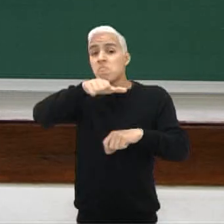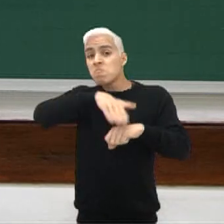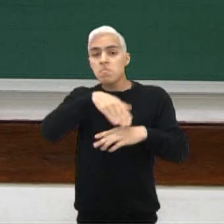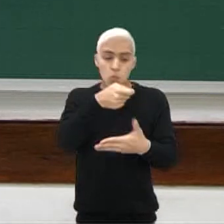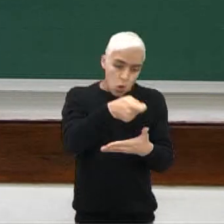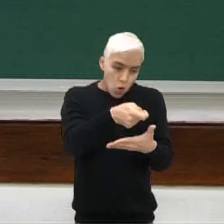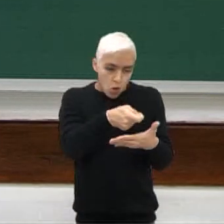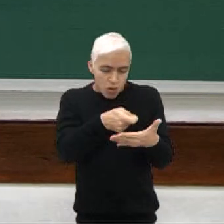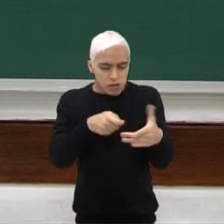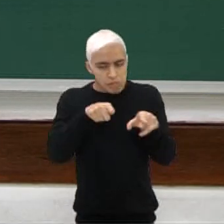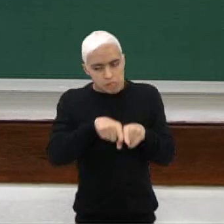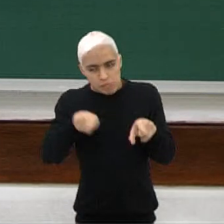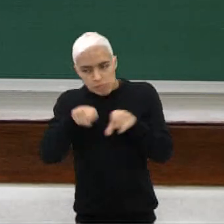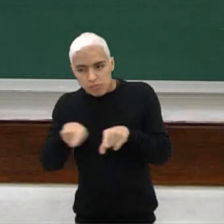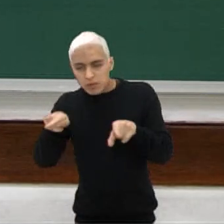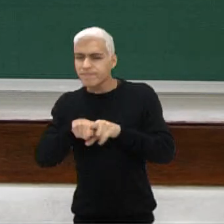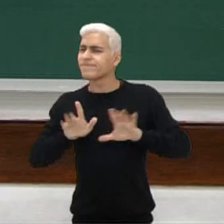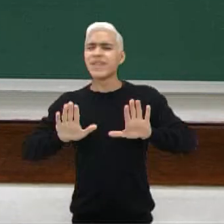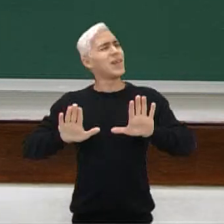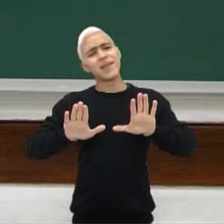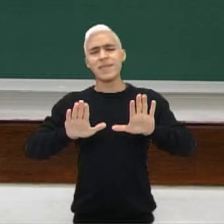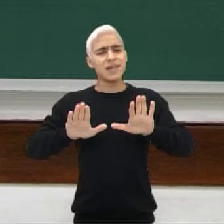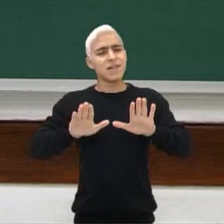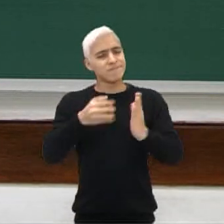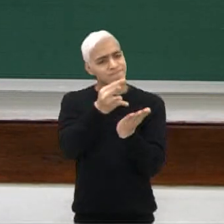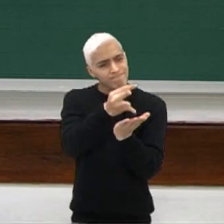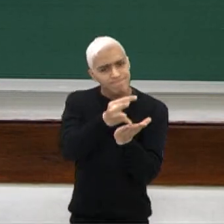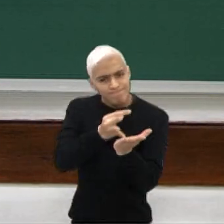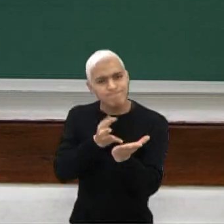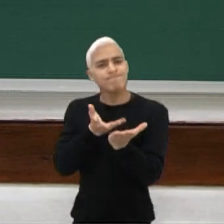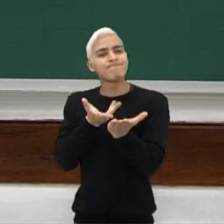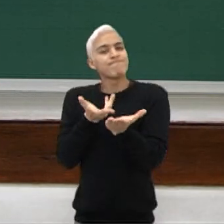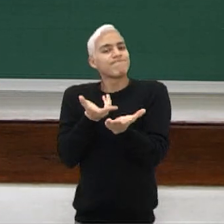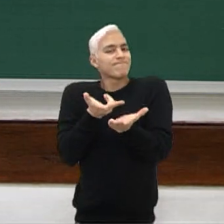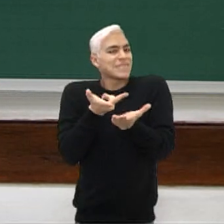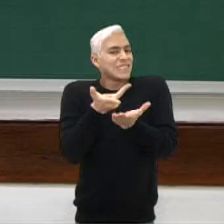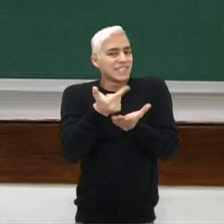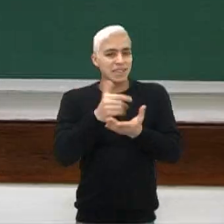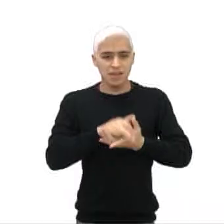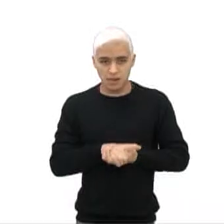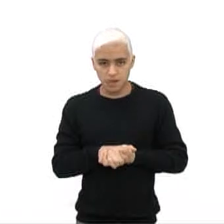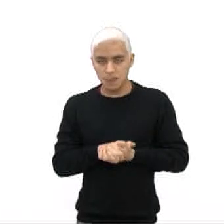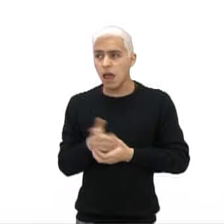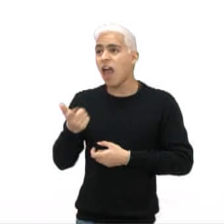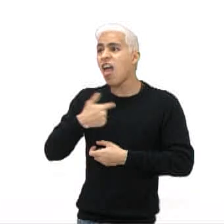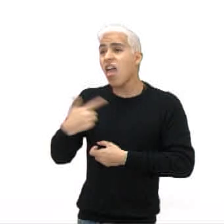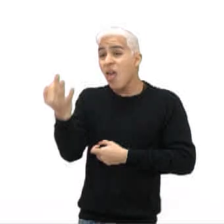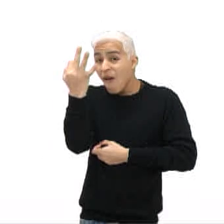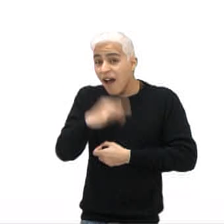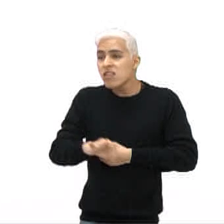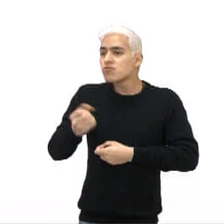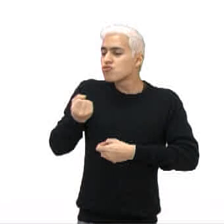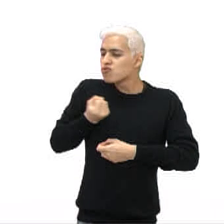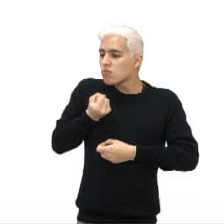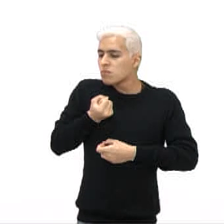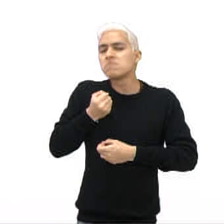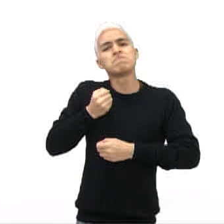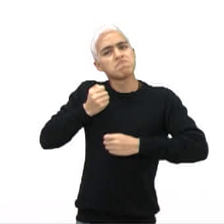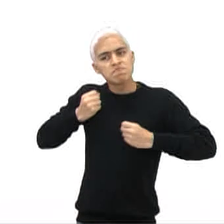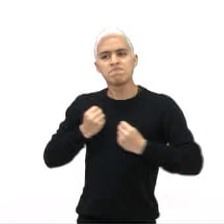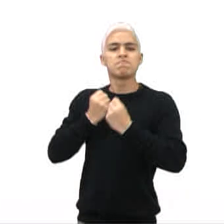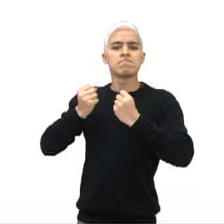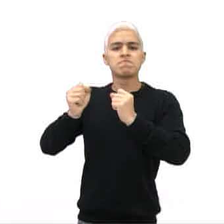ficar repetitivo, ele não pode ficar repetitivo. Eu acertei os números, portanto, mereço